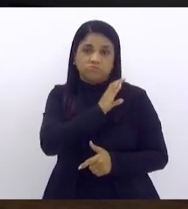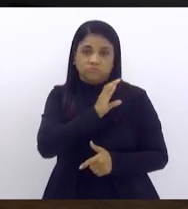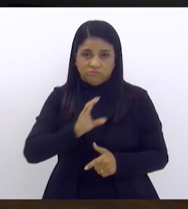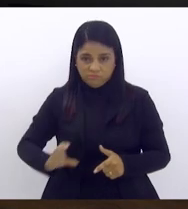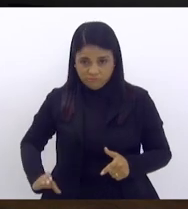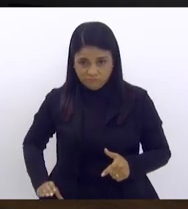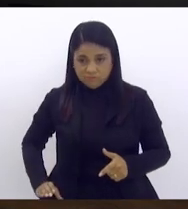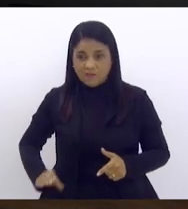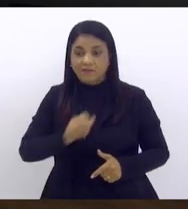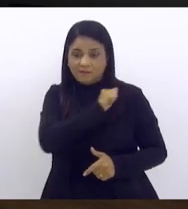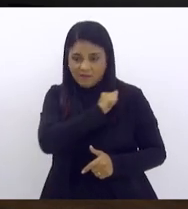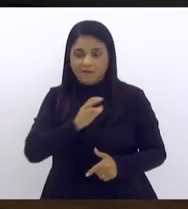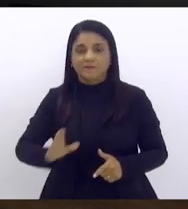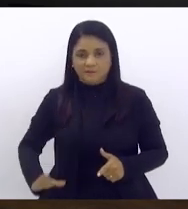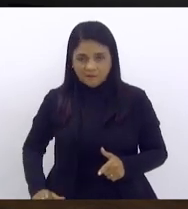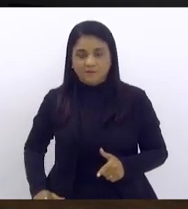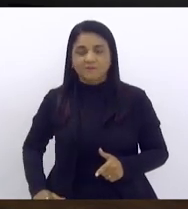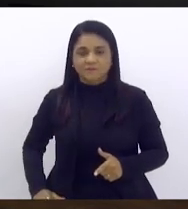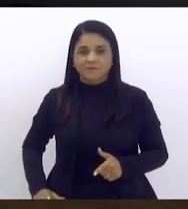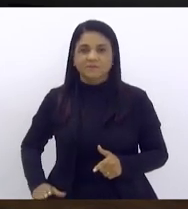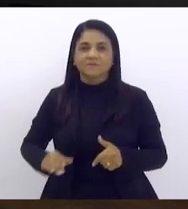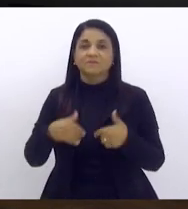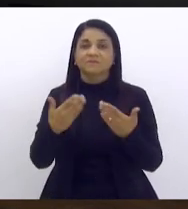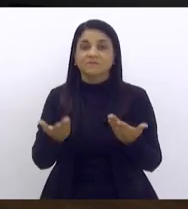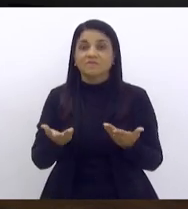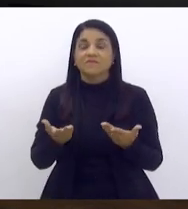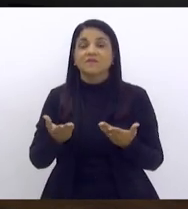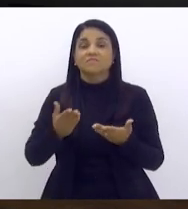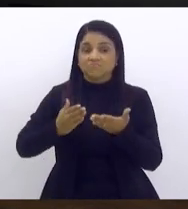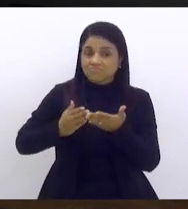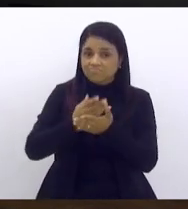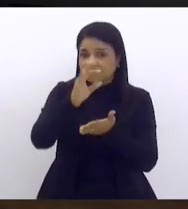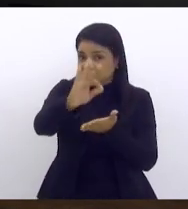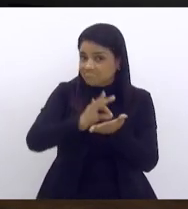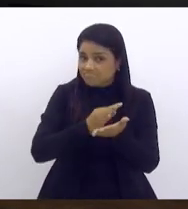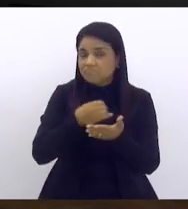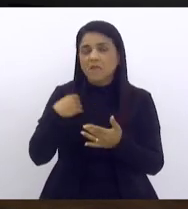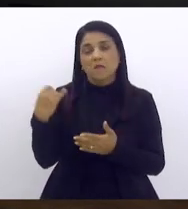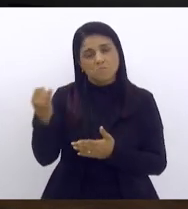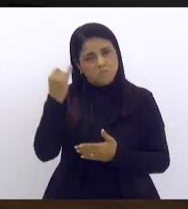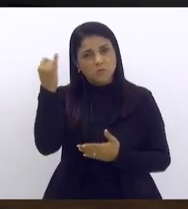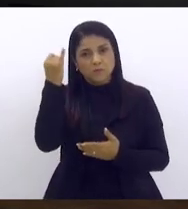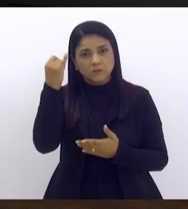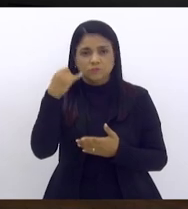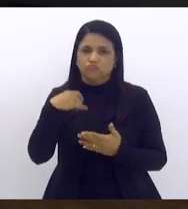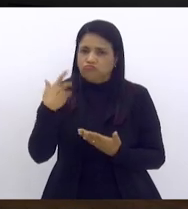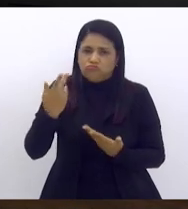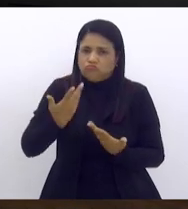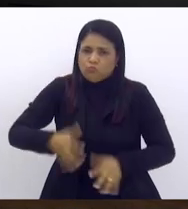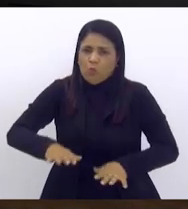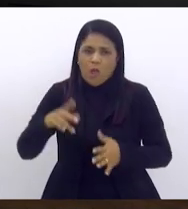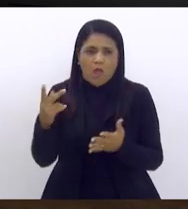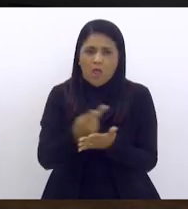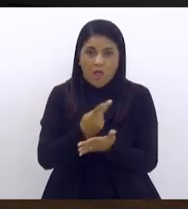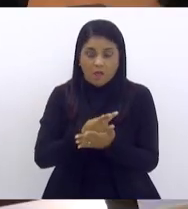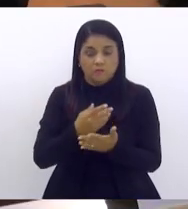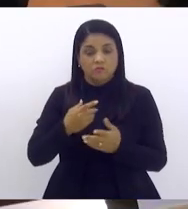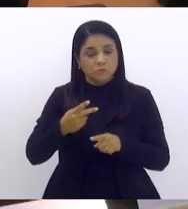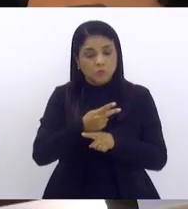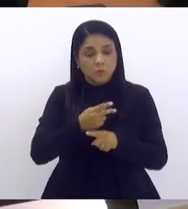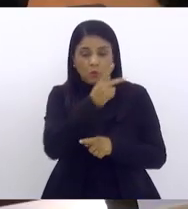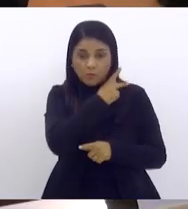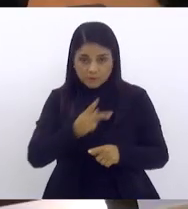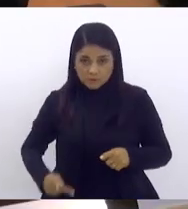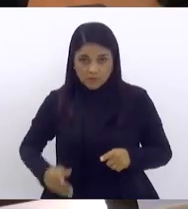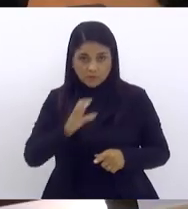quando a gente quer ver as coisas funcionarem, normalmente a gente procura, e como é uma coisa importante, que a gente não quer que dê errado, a gente procura o presidente da Assembleia e fala assim,